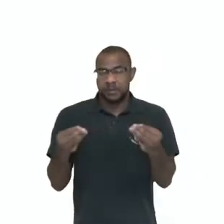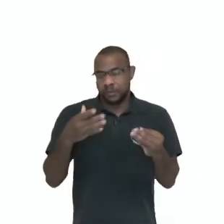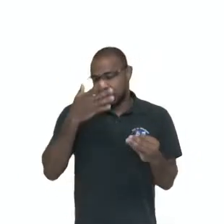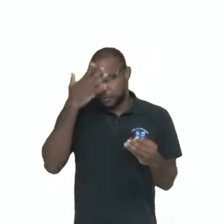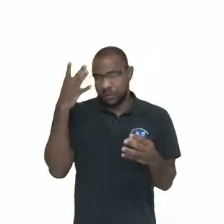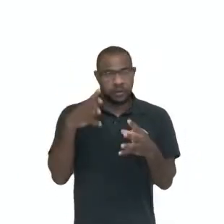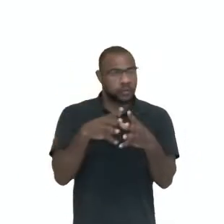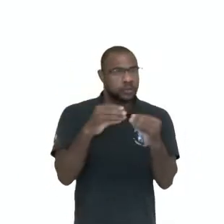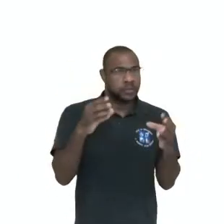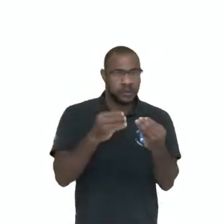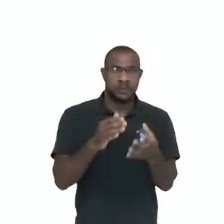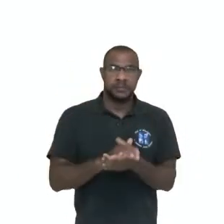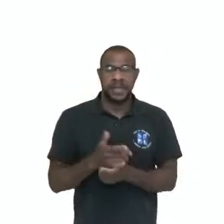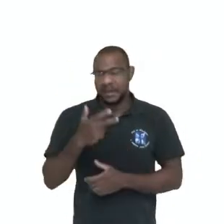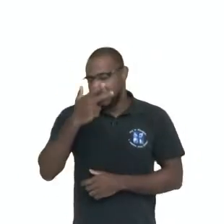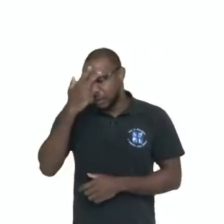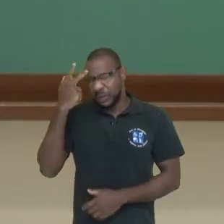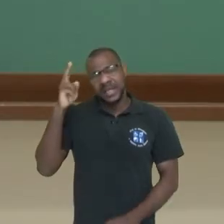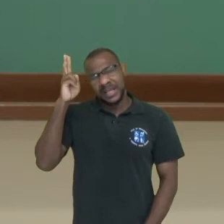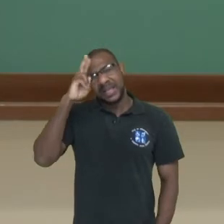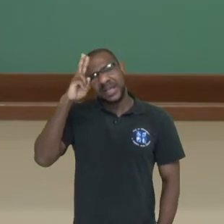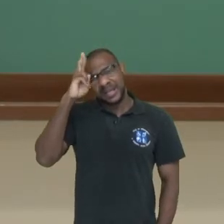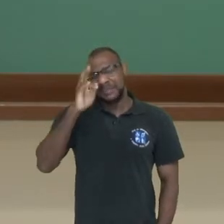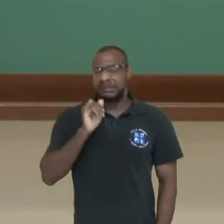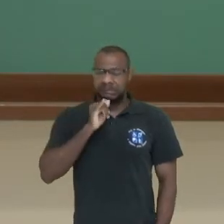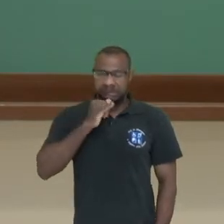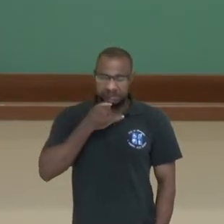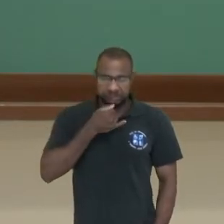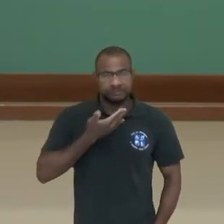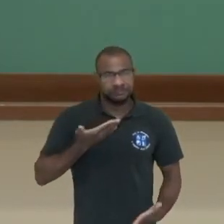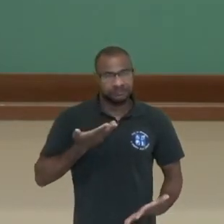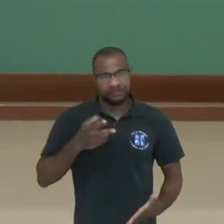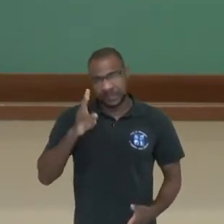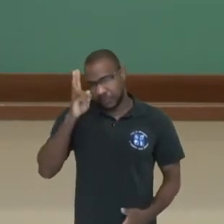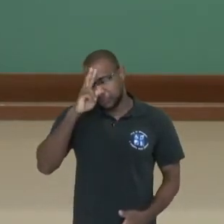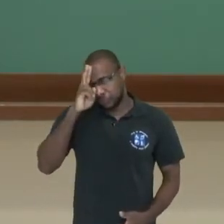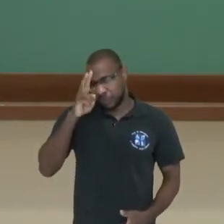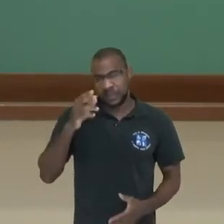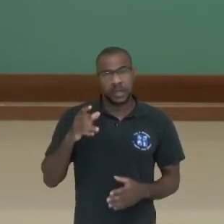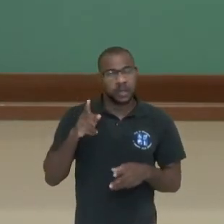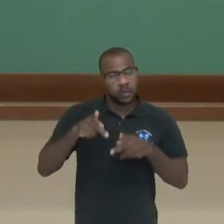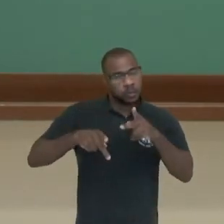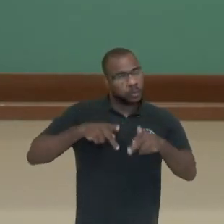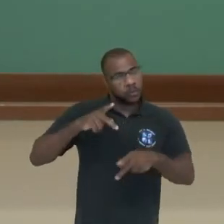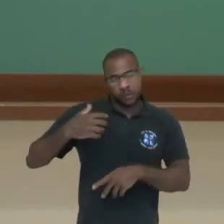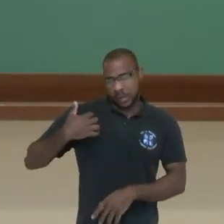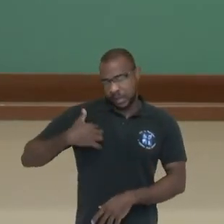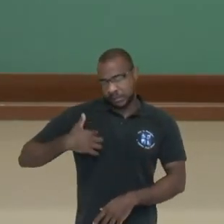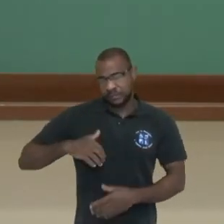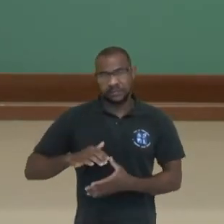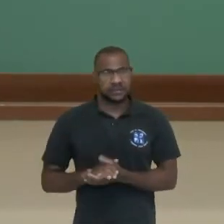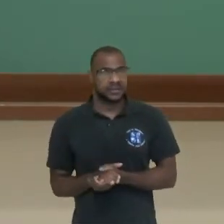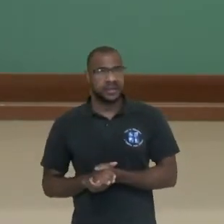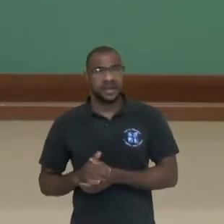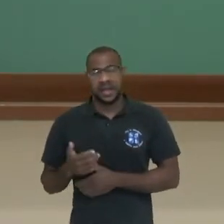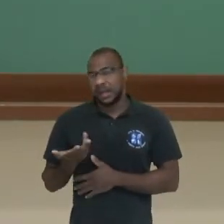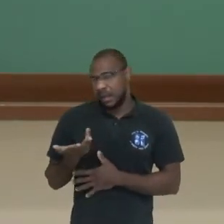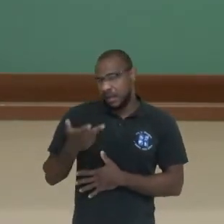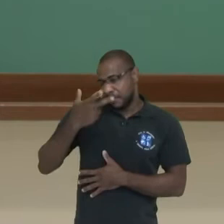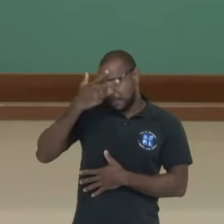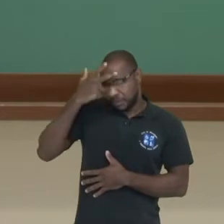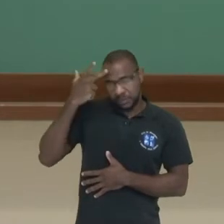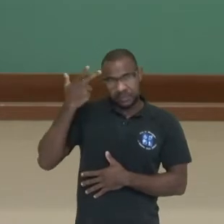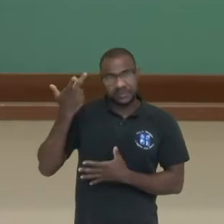na memória e na história do povo argentino, sendo que há grandes discussões e combate àqueles